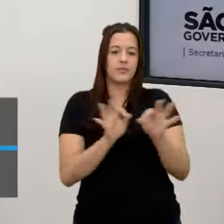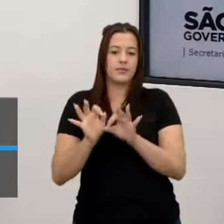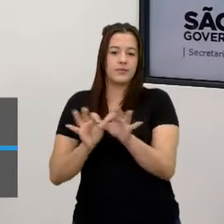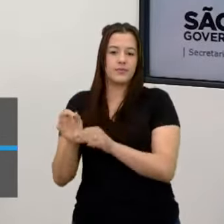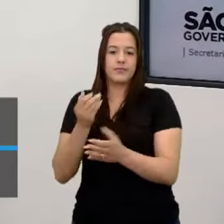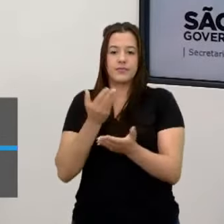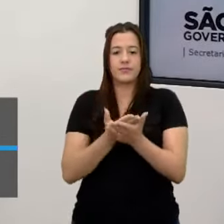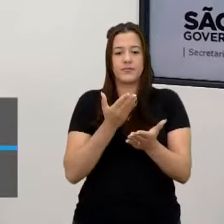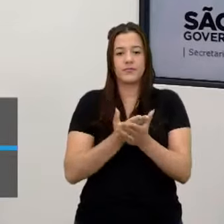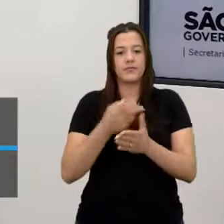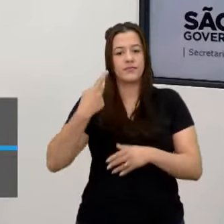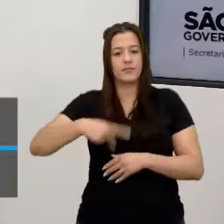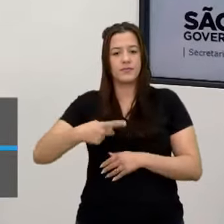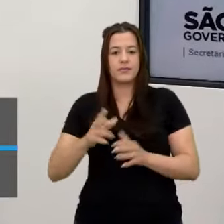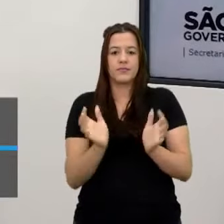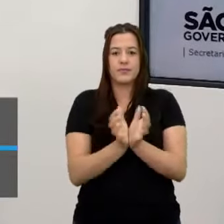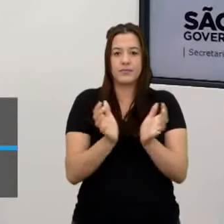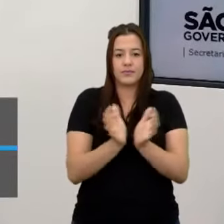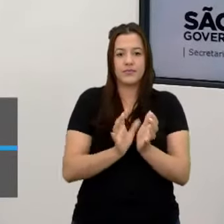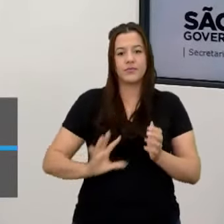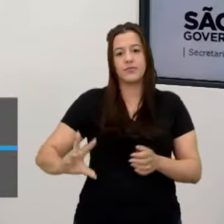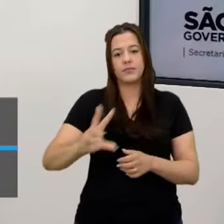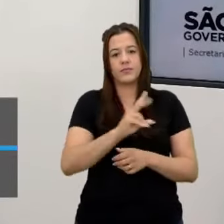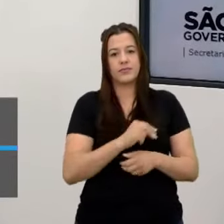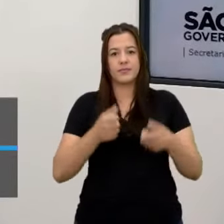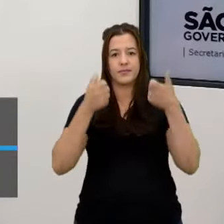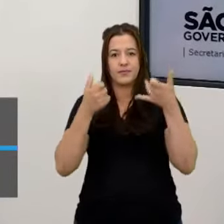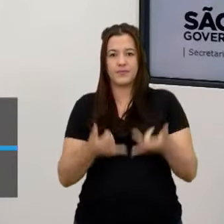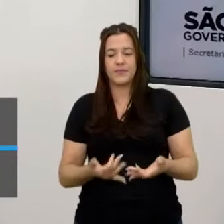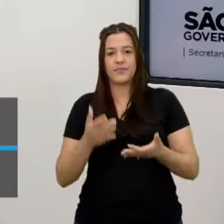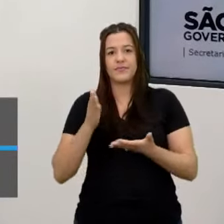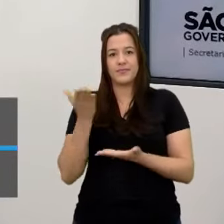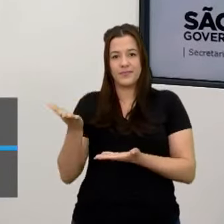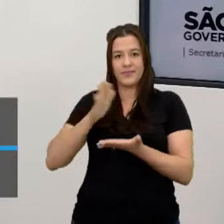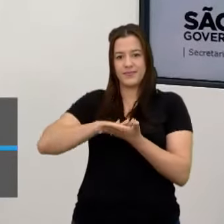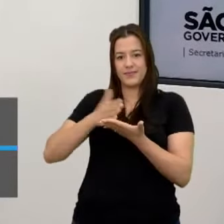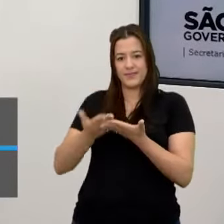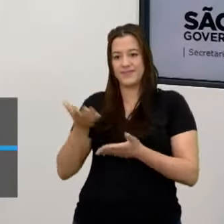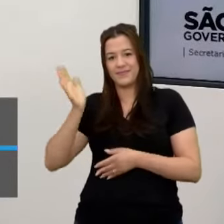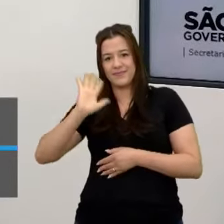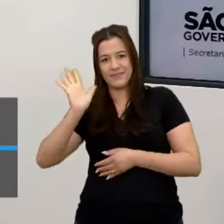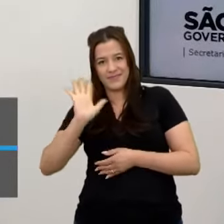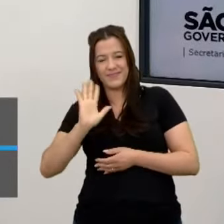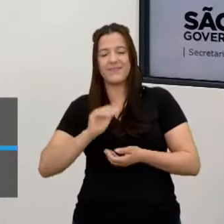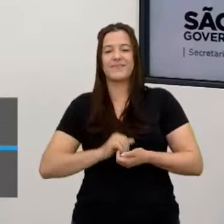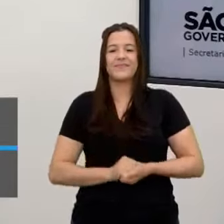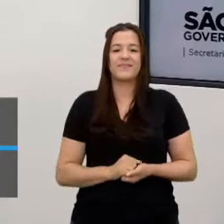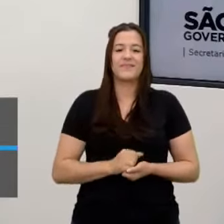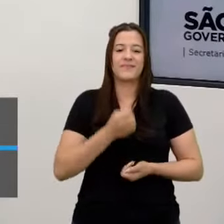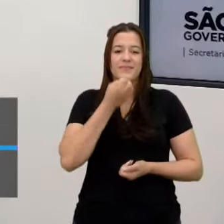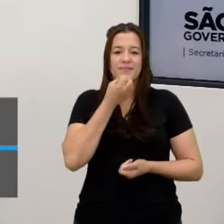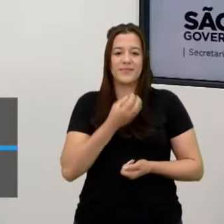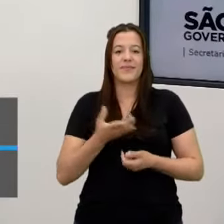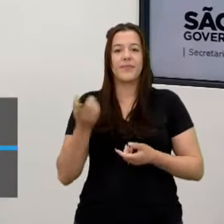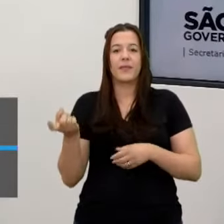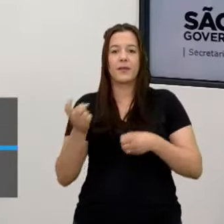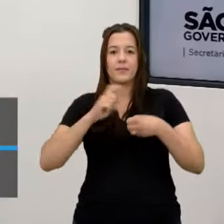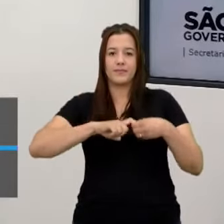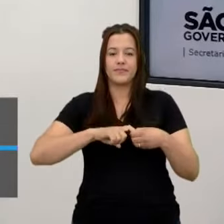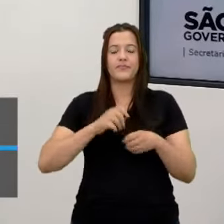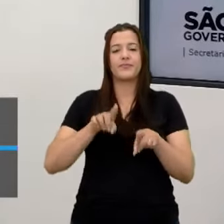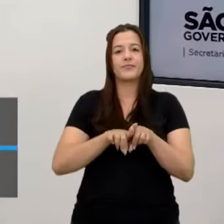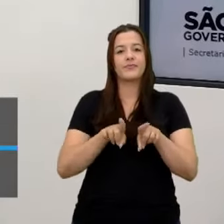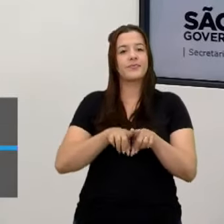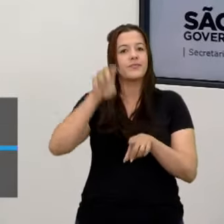pessoal da produção aqui, ali no cantinho esquerdo da tela de vocês, a Flávia nos ajudando com Libras, daqui a pouco o Helder